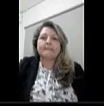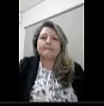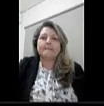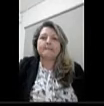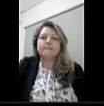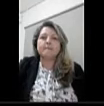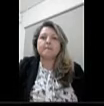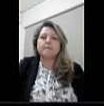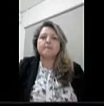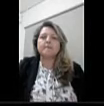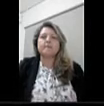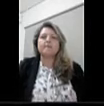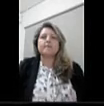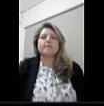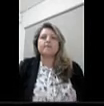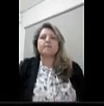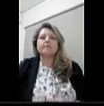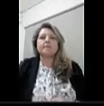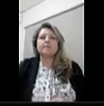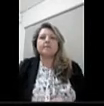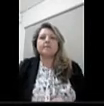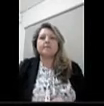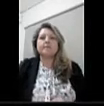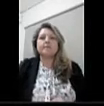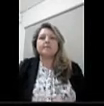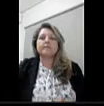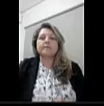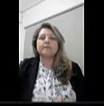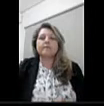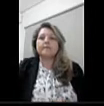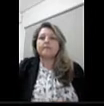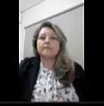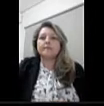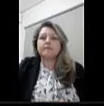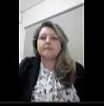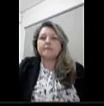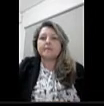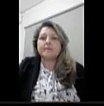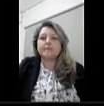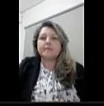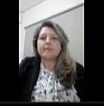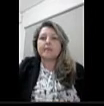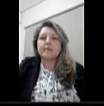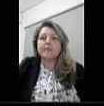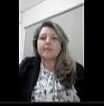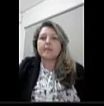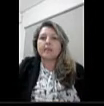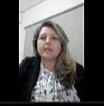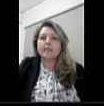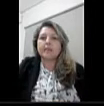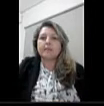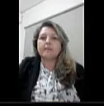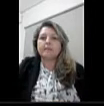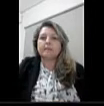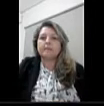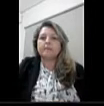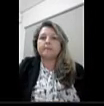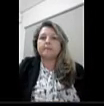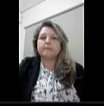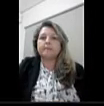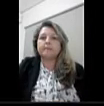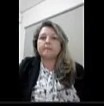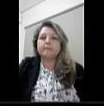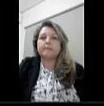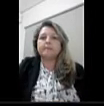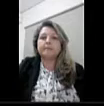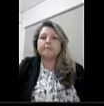pode fazer para atividades lúdicas e o OR, de ser usado de forma pedagógica, ele trabalharia muito funções